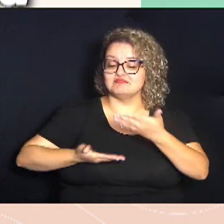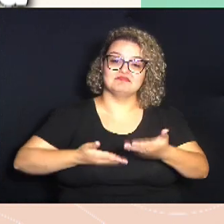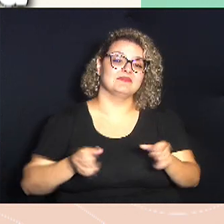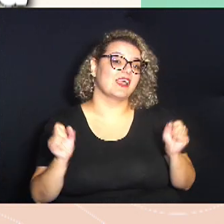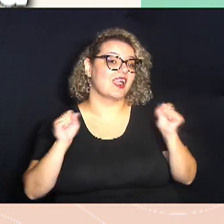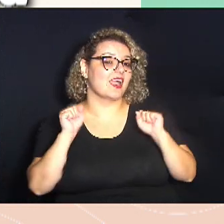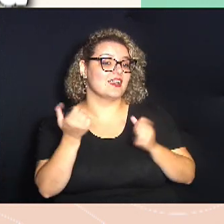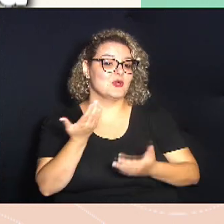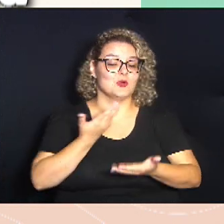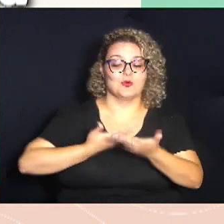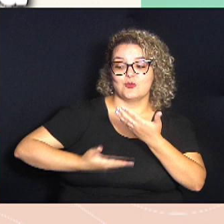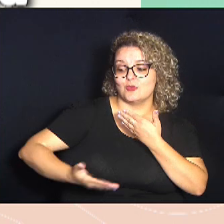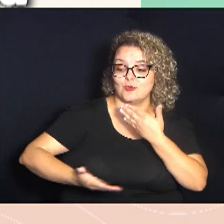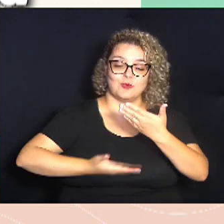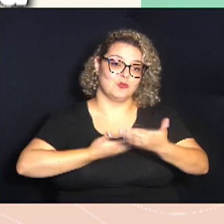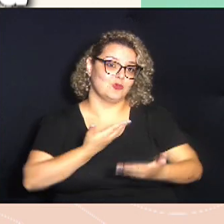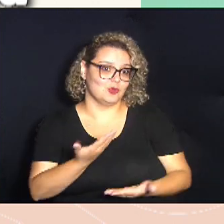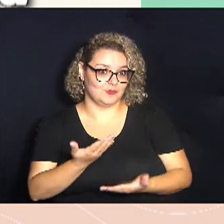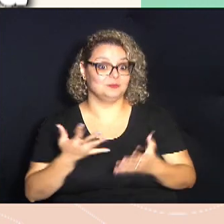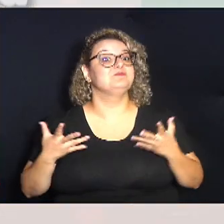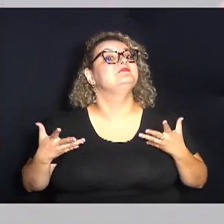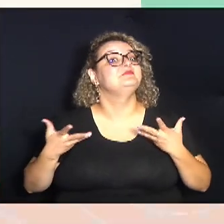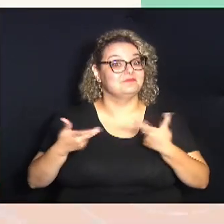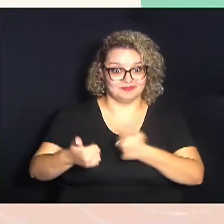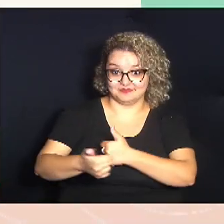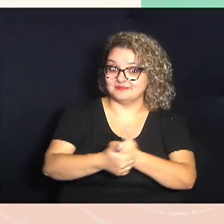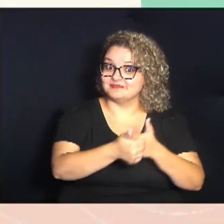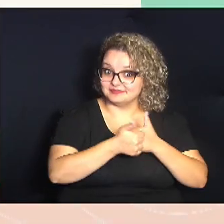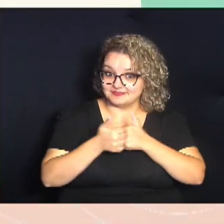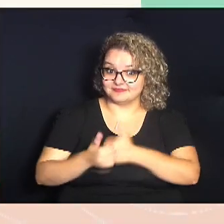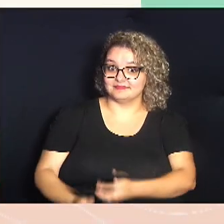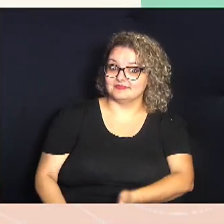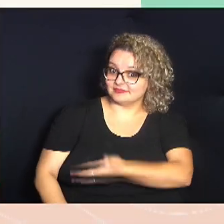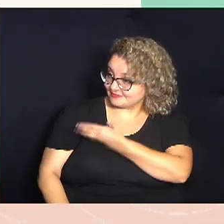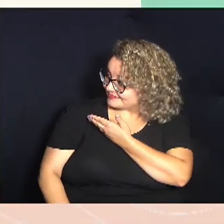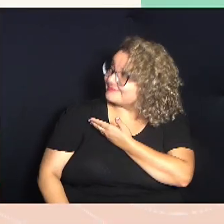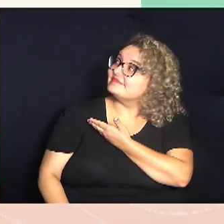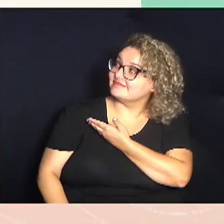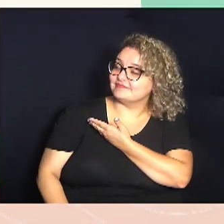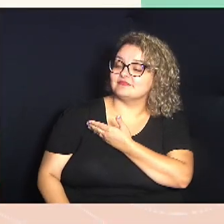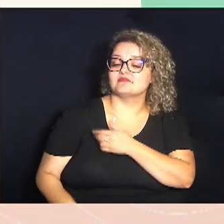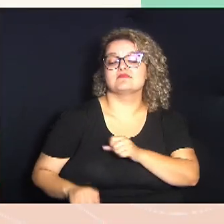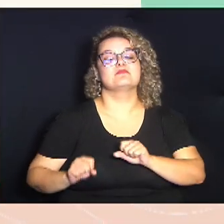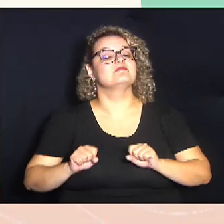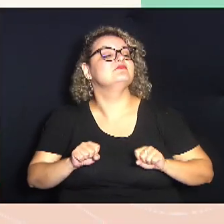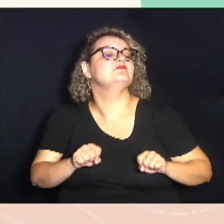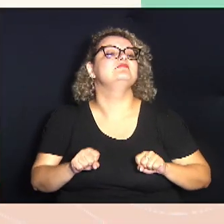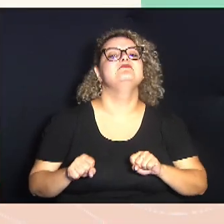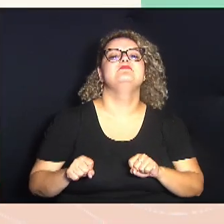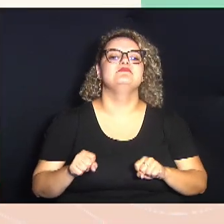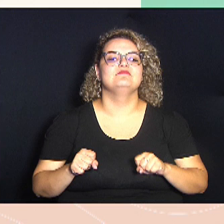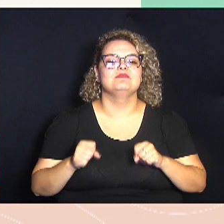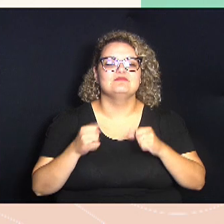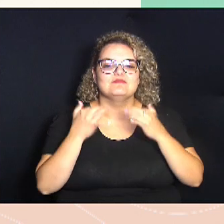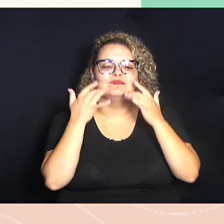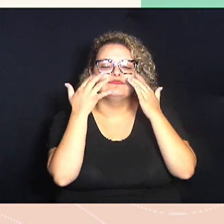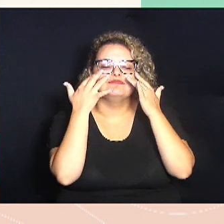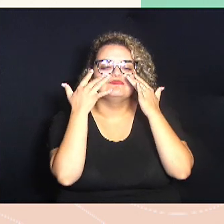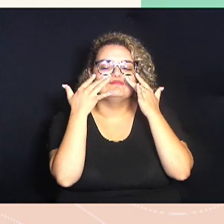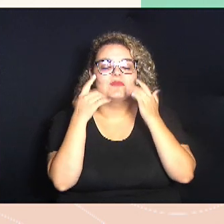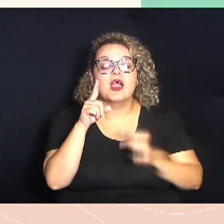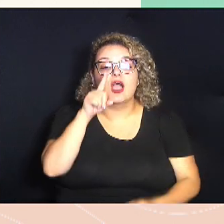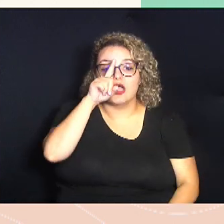de interagir bastante com todos em volta. Esse gatão todo charmoso de olhos amarelos é o